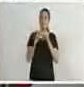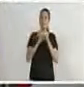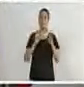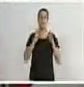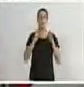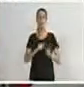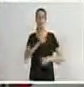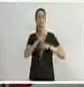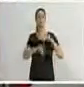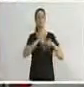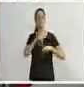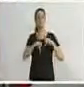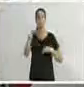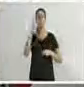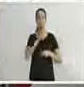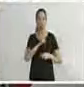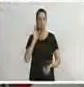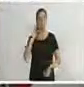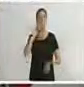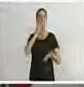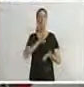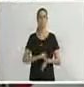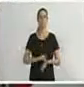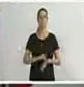se multipliquem.